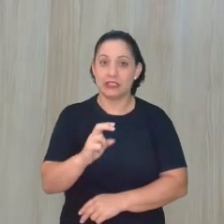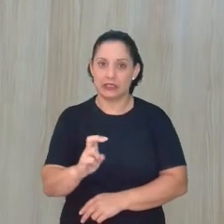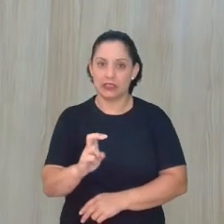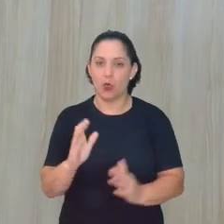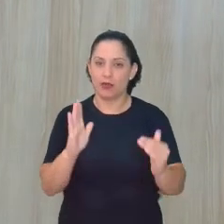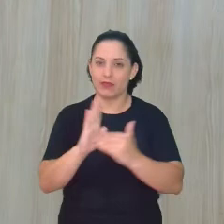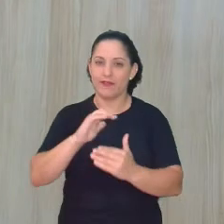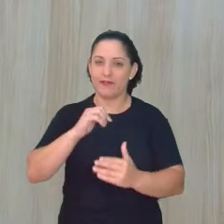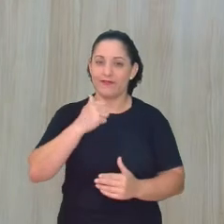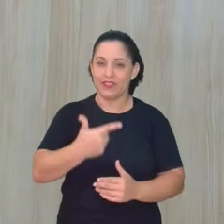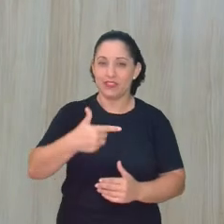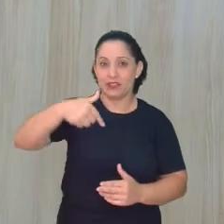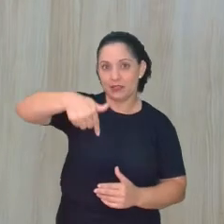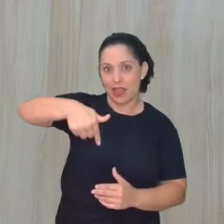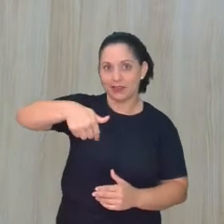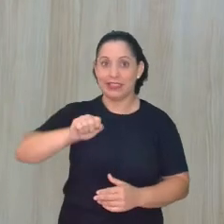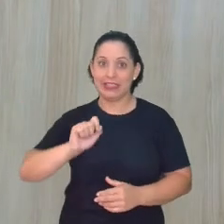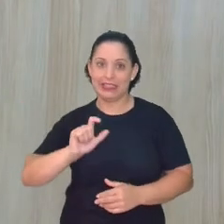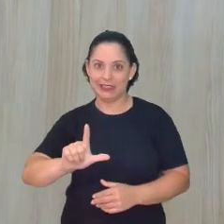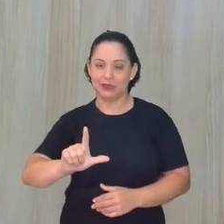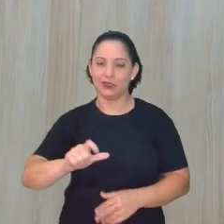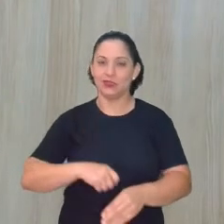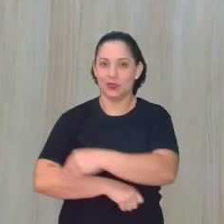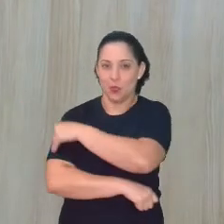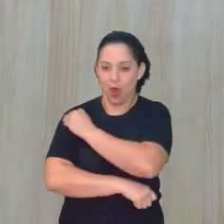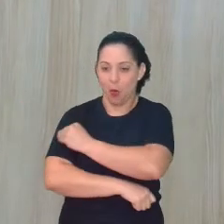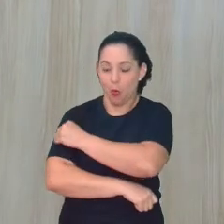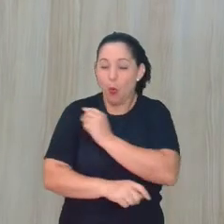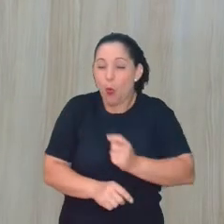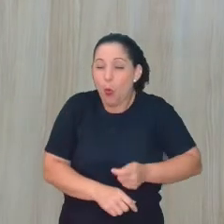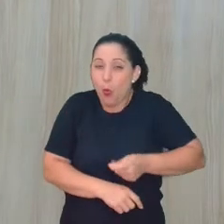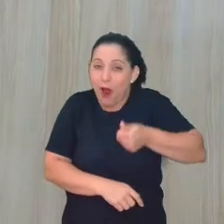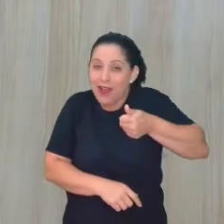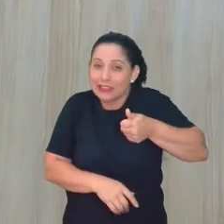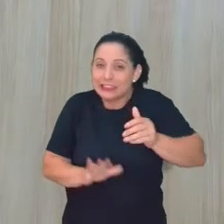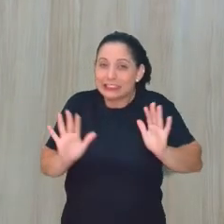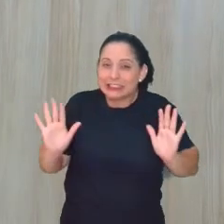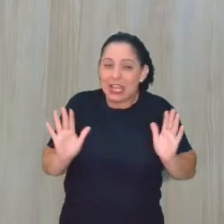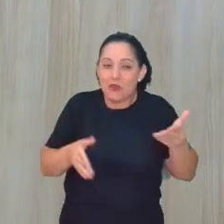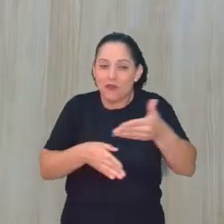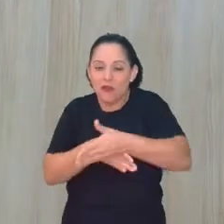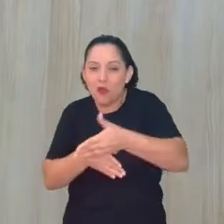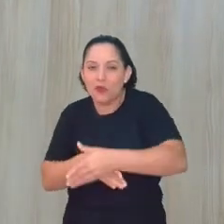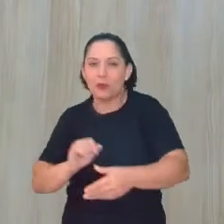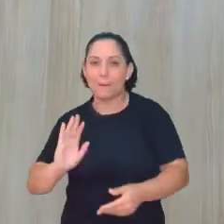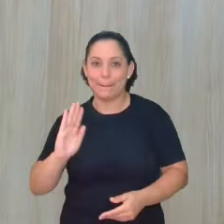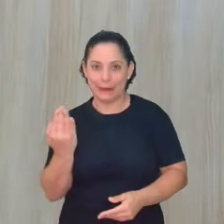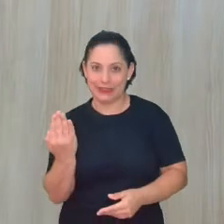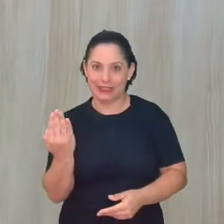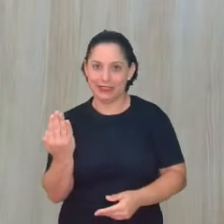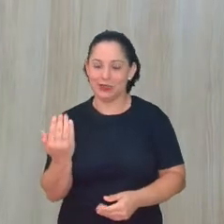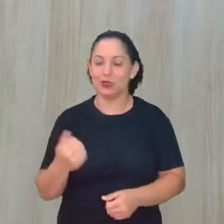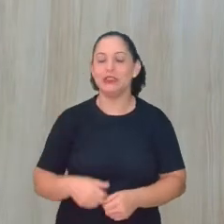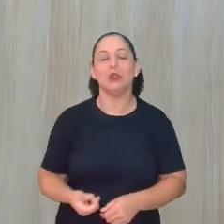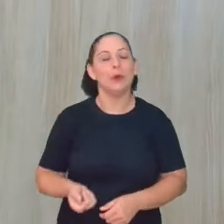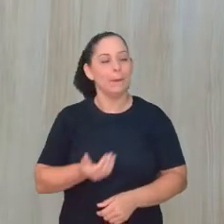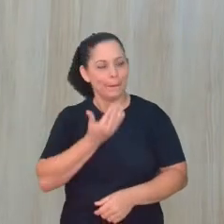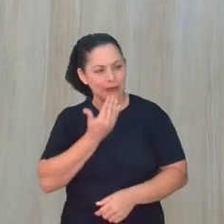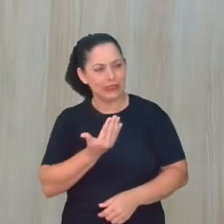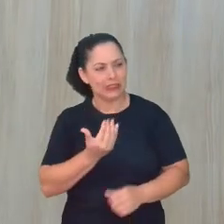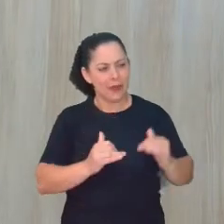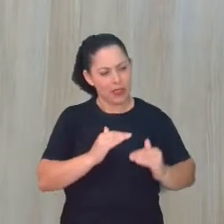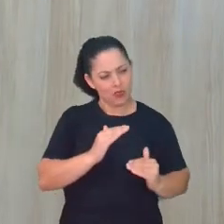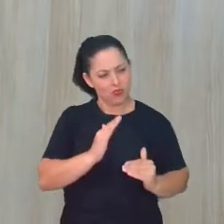27 litros, Quase, Pedro, quase. certo? De álcool. Quase, né? Aí eu fui no banheiro, eu disse, irmão, completa aí. Aí quando